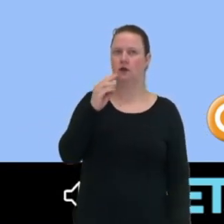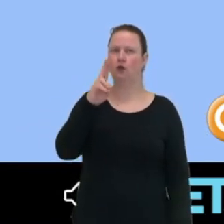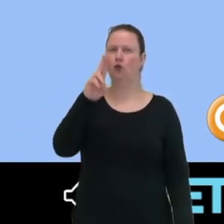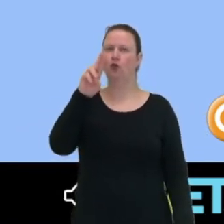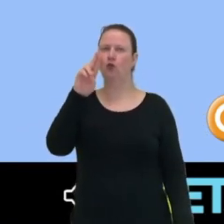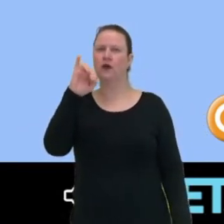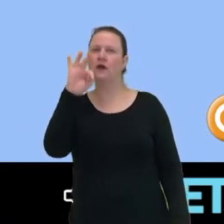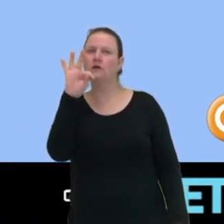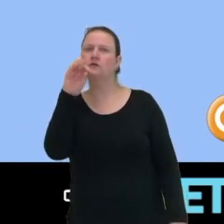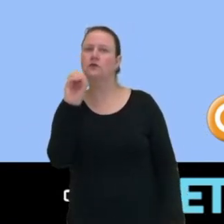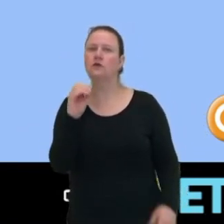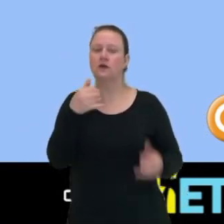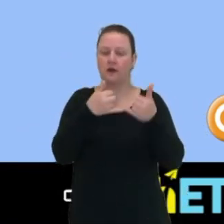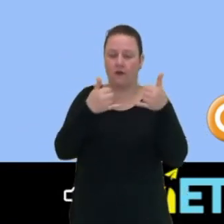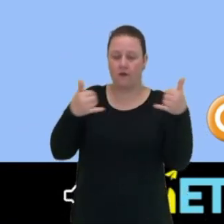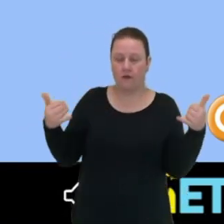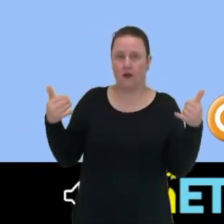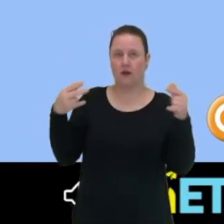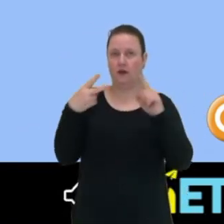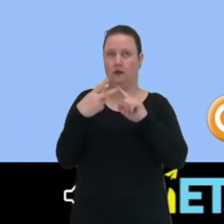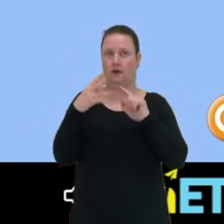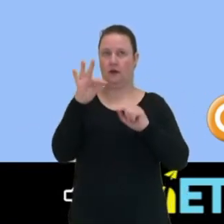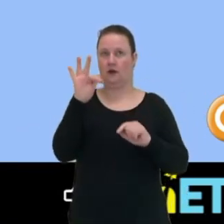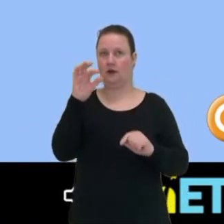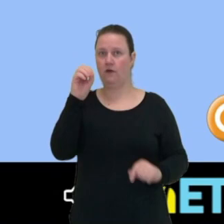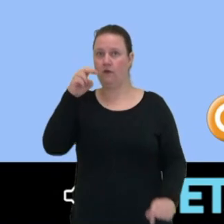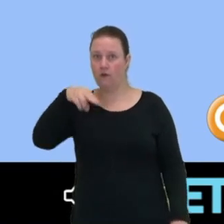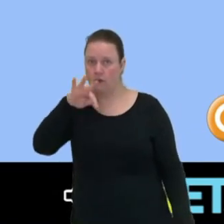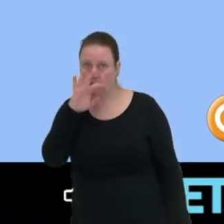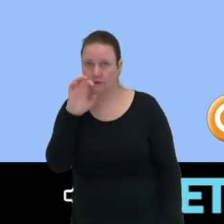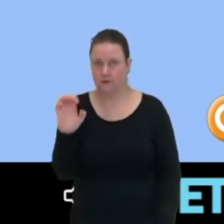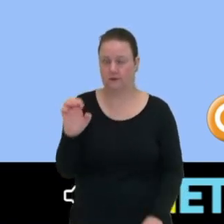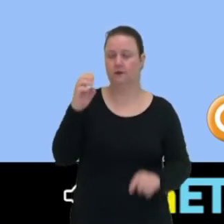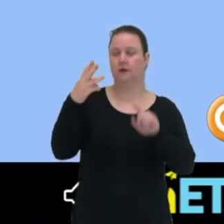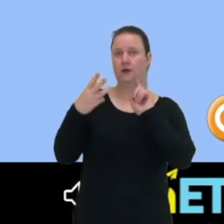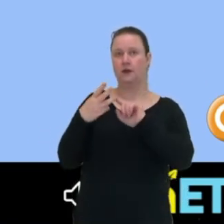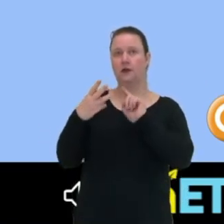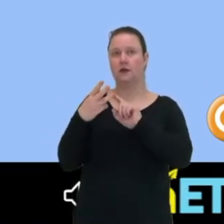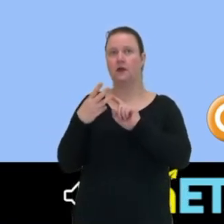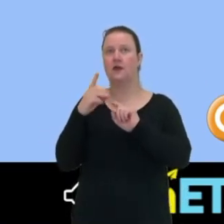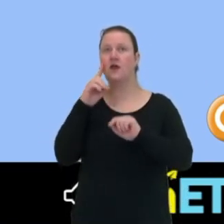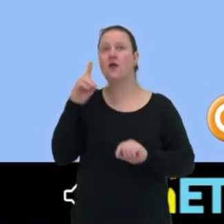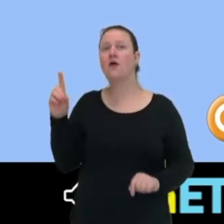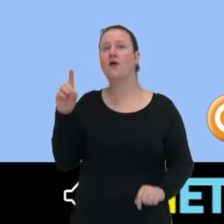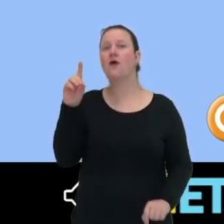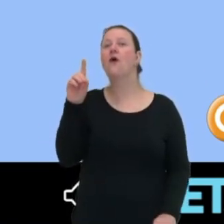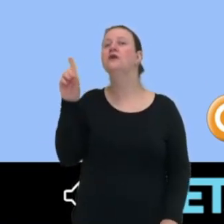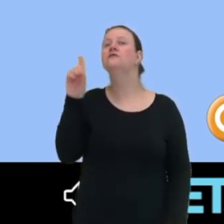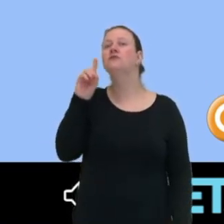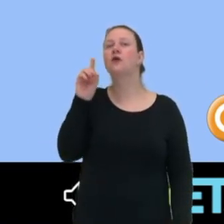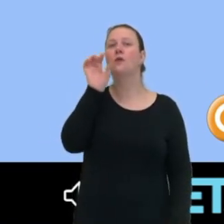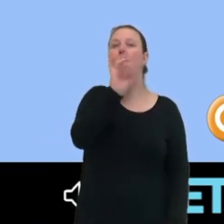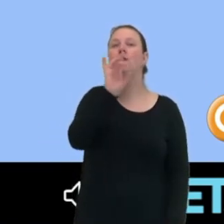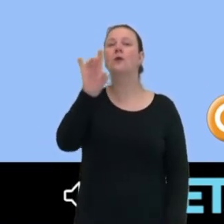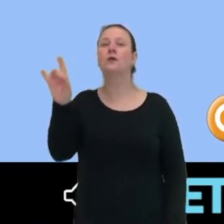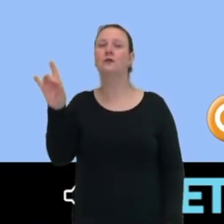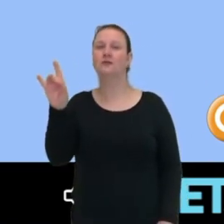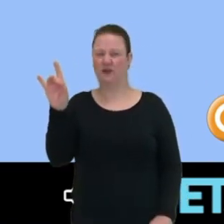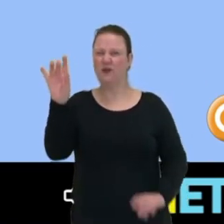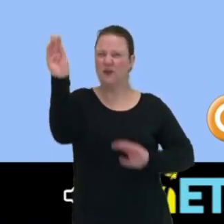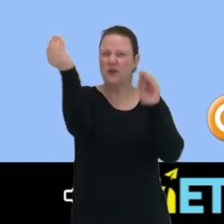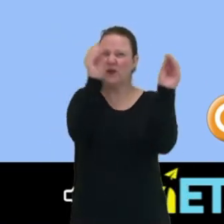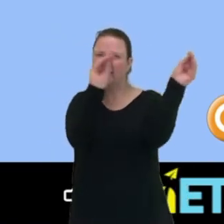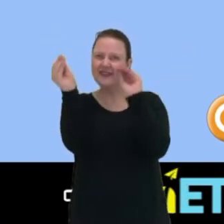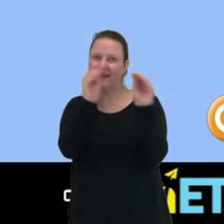condução, a fonte e o dispositivo. Então, vamos montar um circuito bem simples com esses